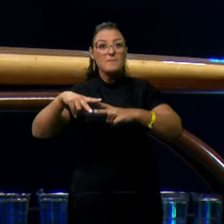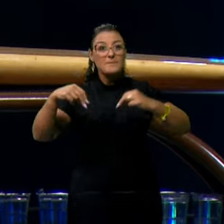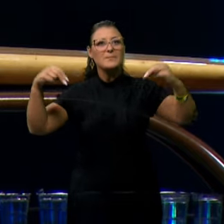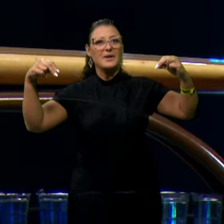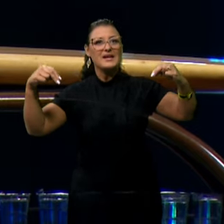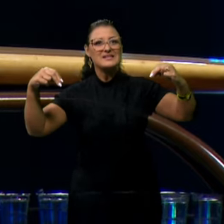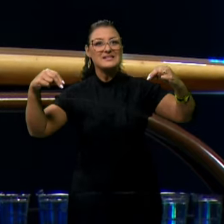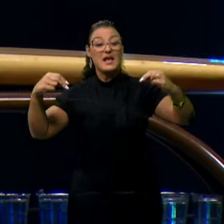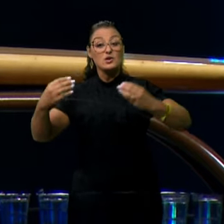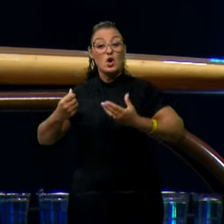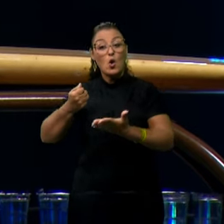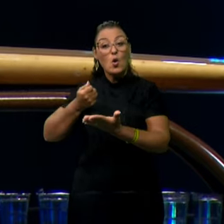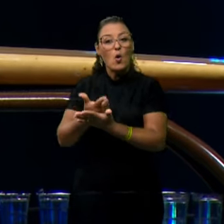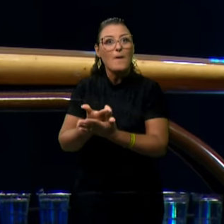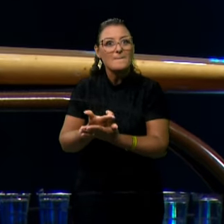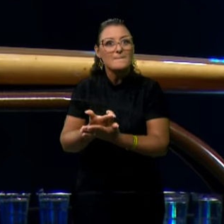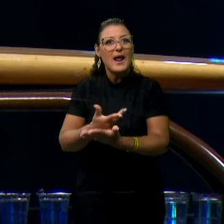pergunta